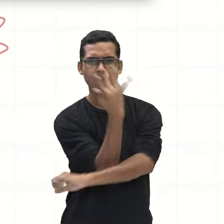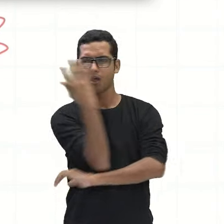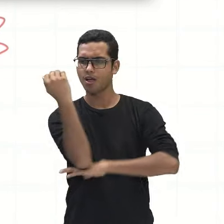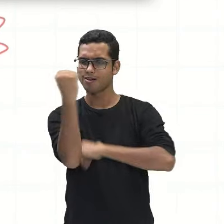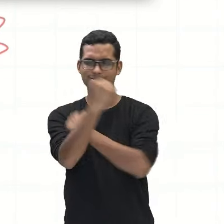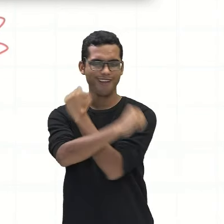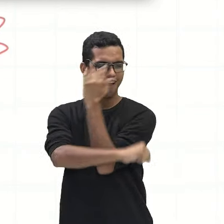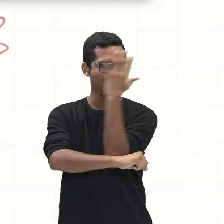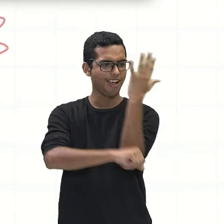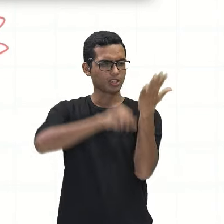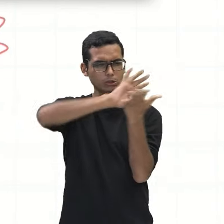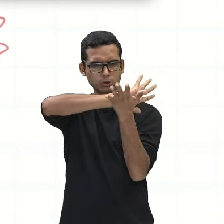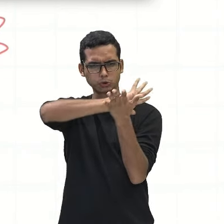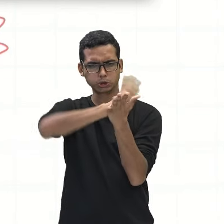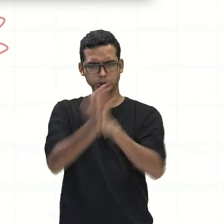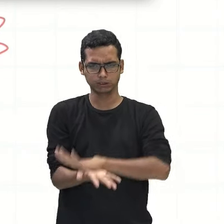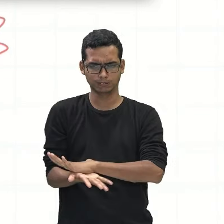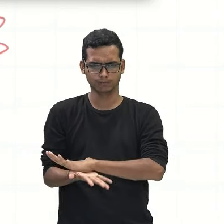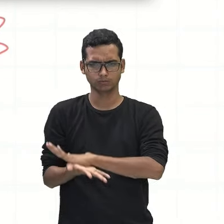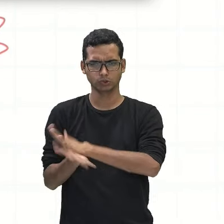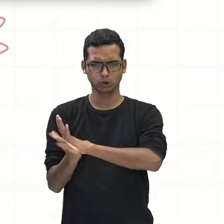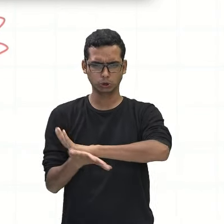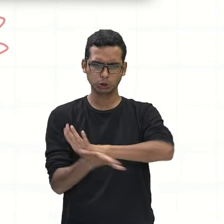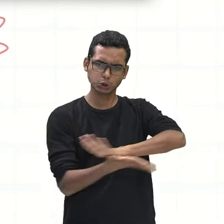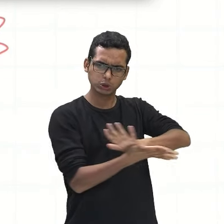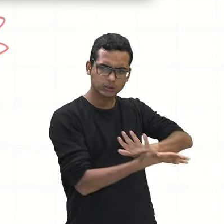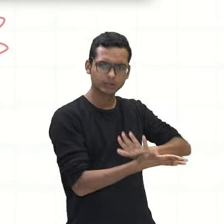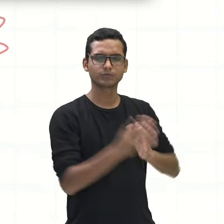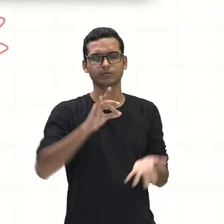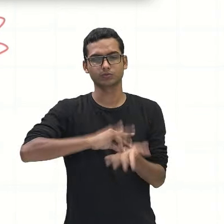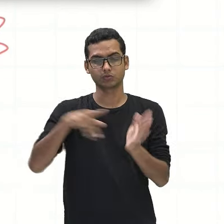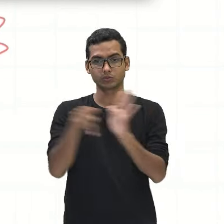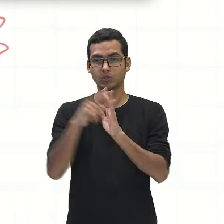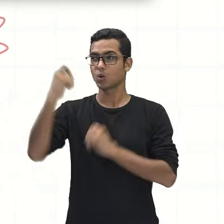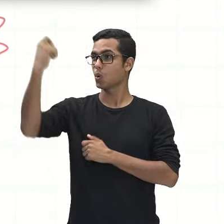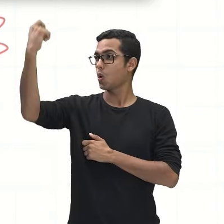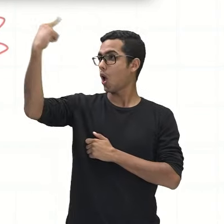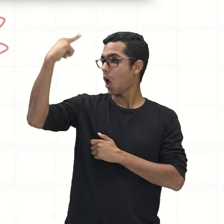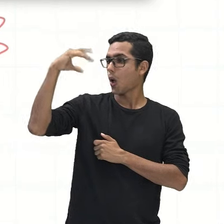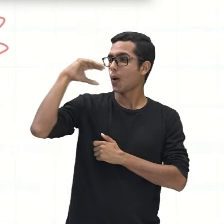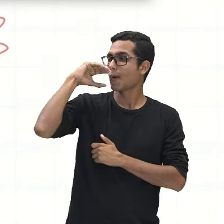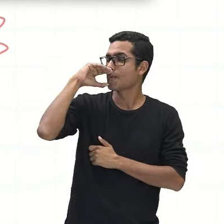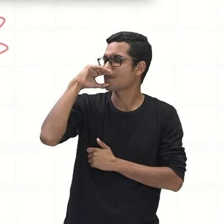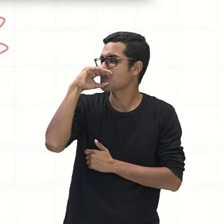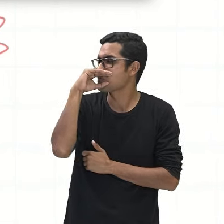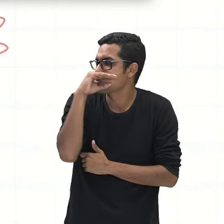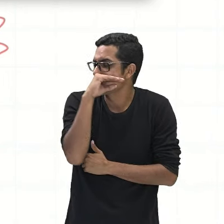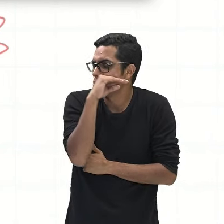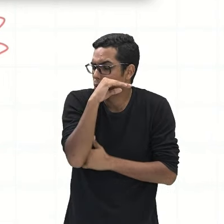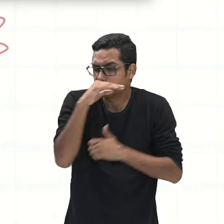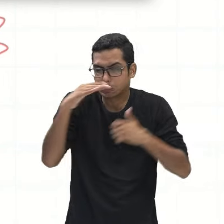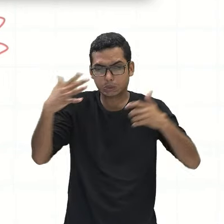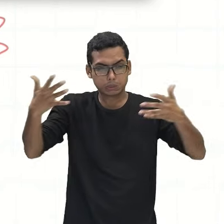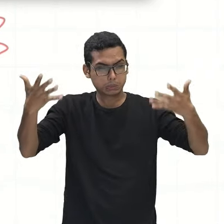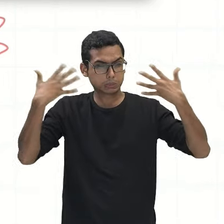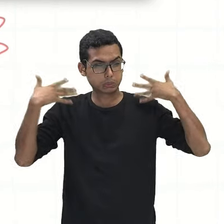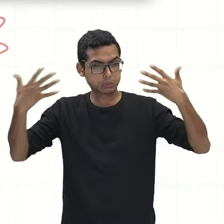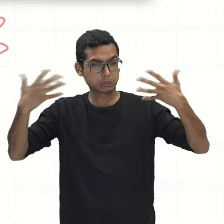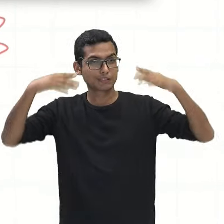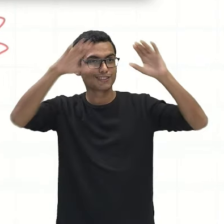uma cor já amarela aqui indicando ali um sol, né? Um calor escaldante, sem o céu azul como no